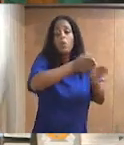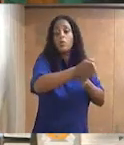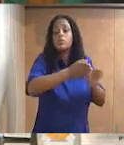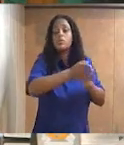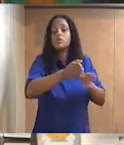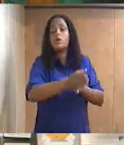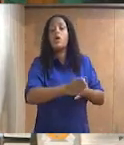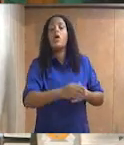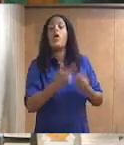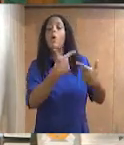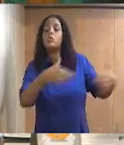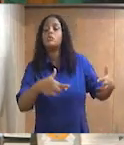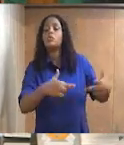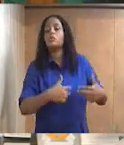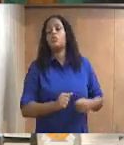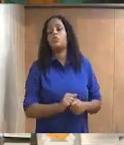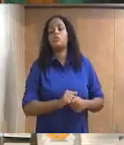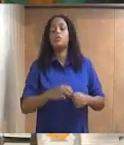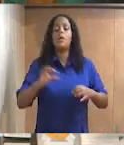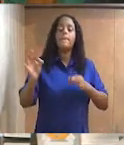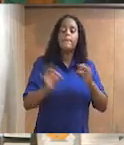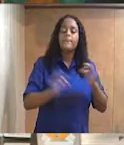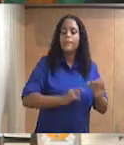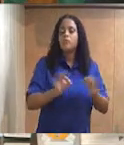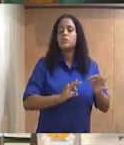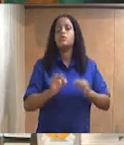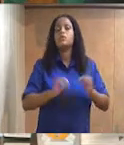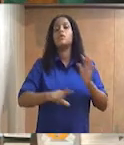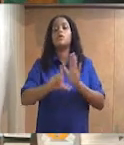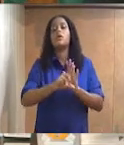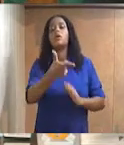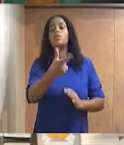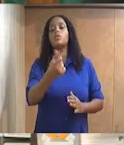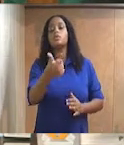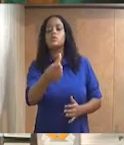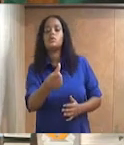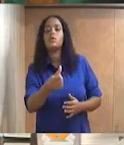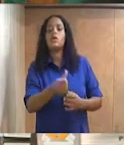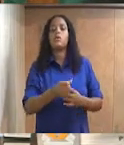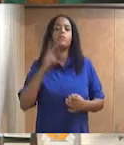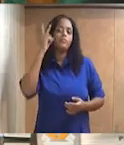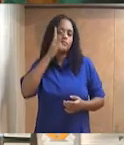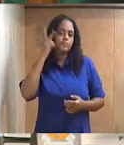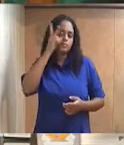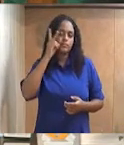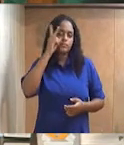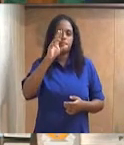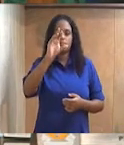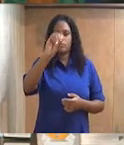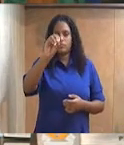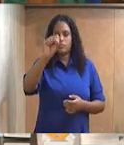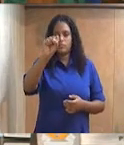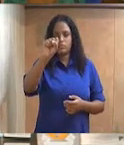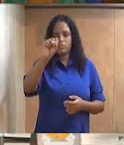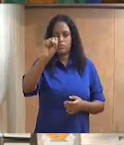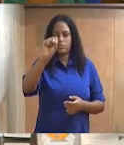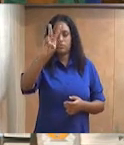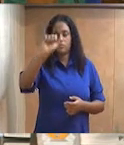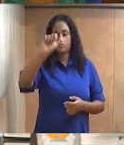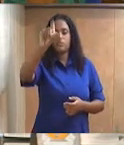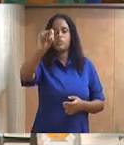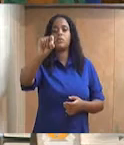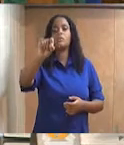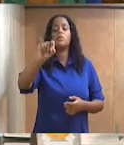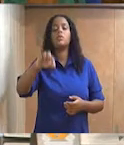e dando outras providências. Projeto de lei número 304/2016, do excelentíssimo senhor vereador Oswaldo Lima, acrescentando no